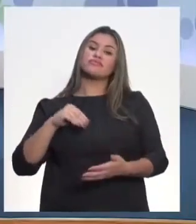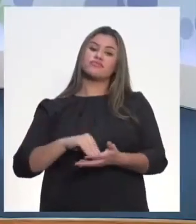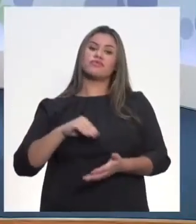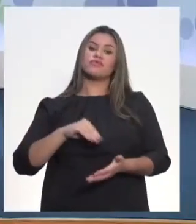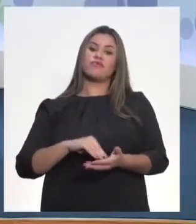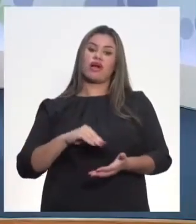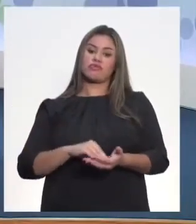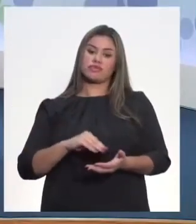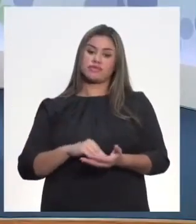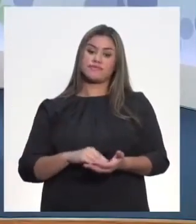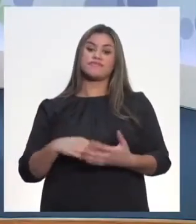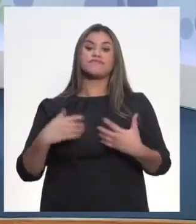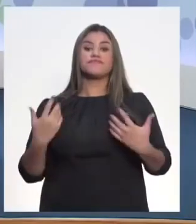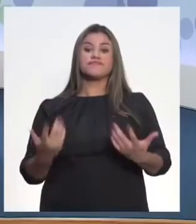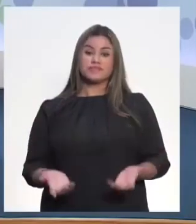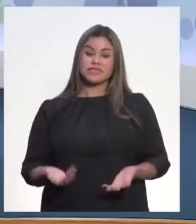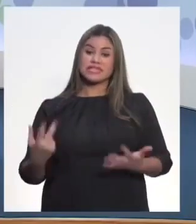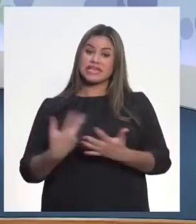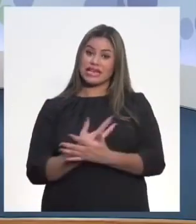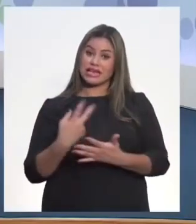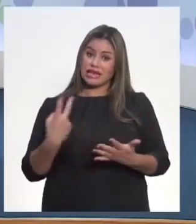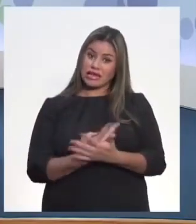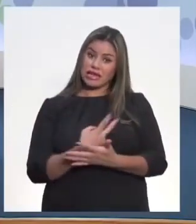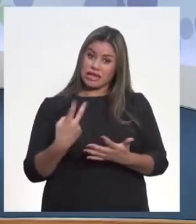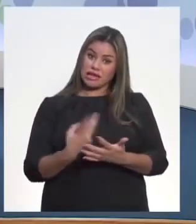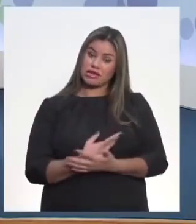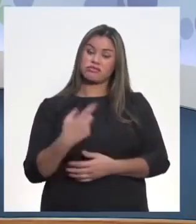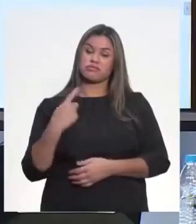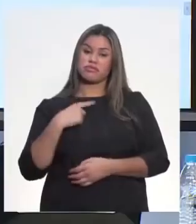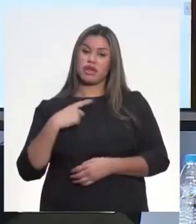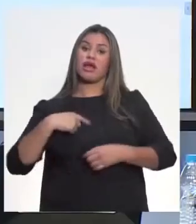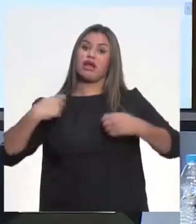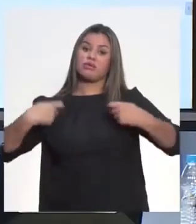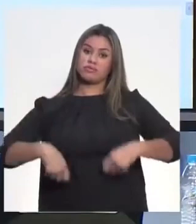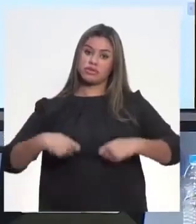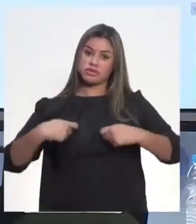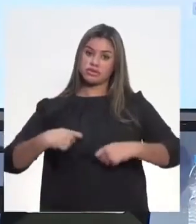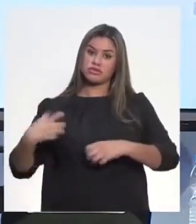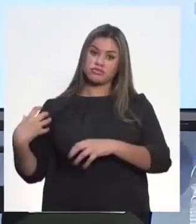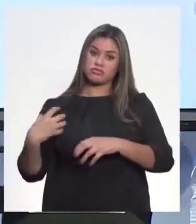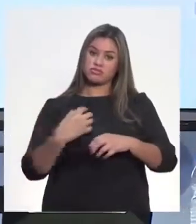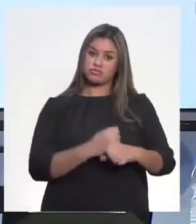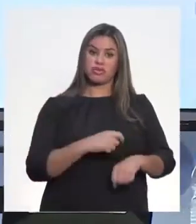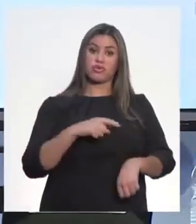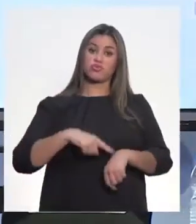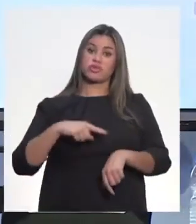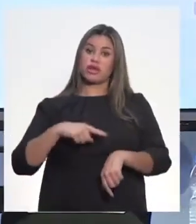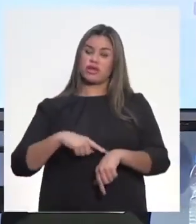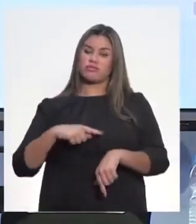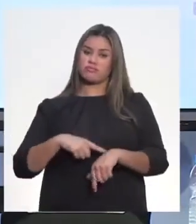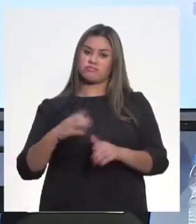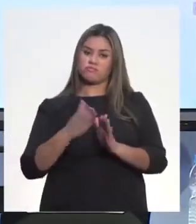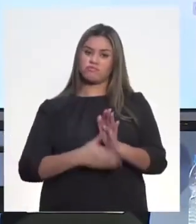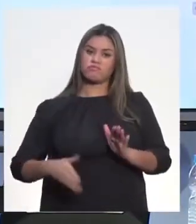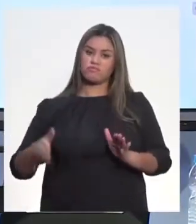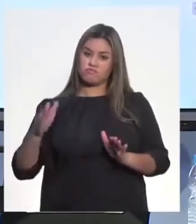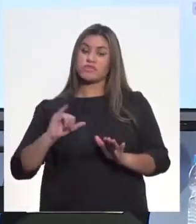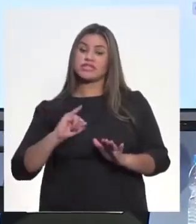né? E isso realmente não está correto. Eu preciso multiplicar por esse tempo quando eu tenho essas